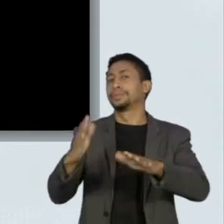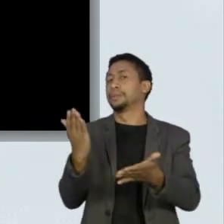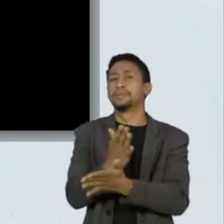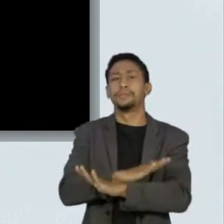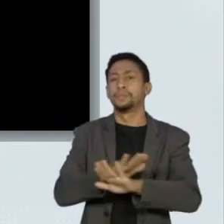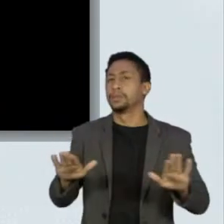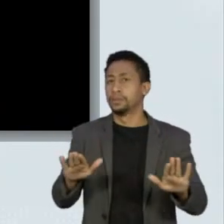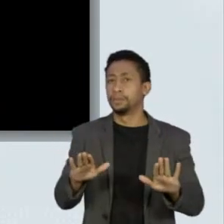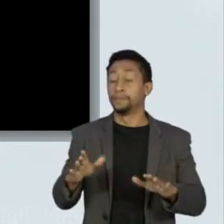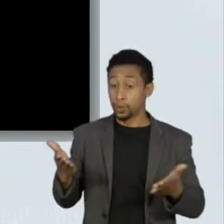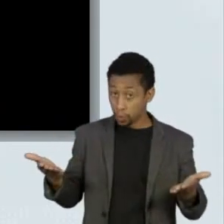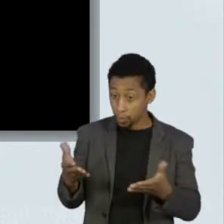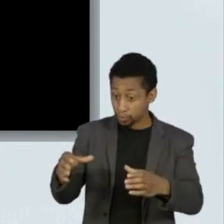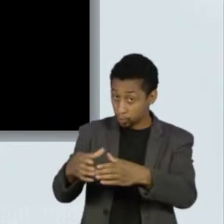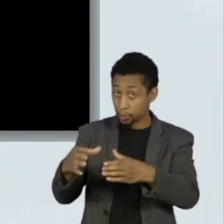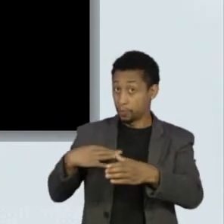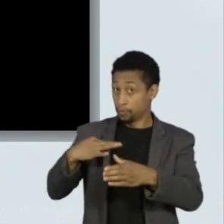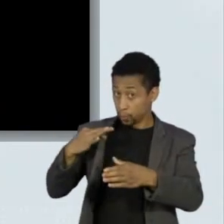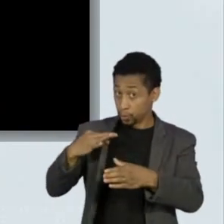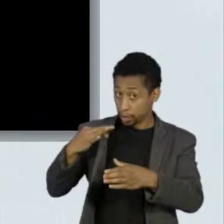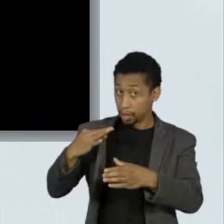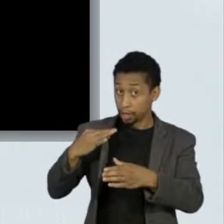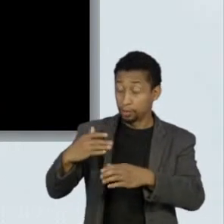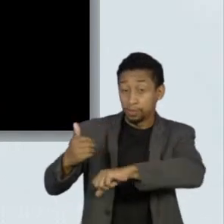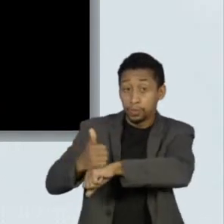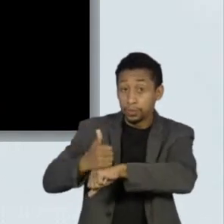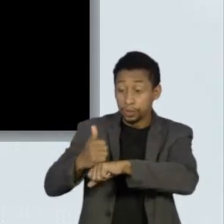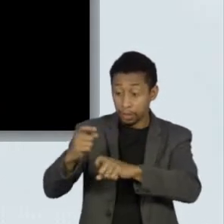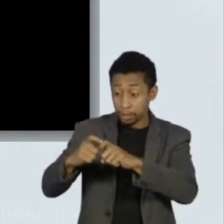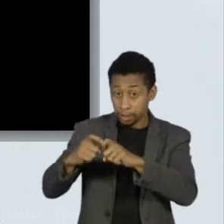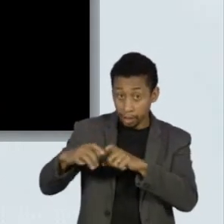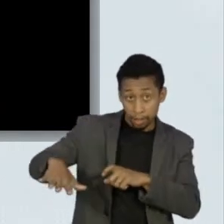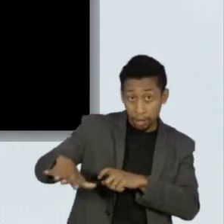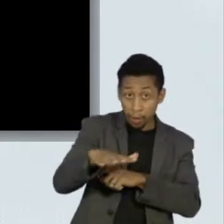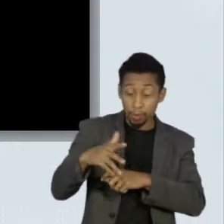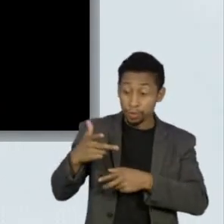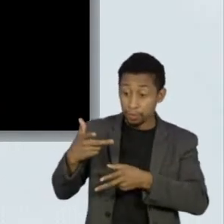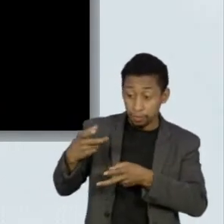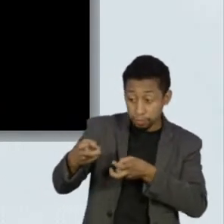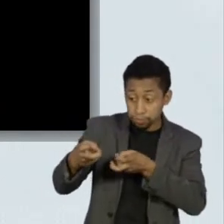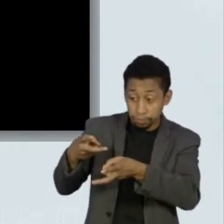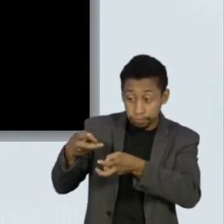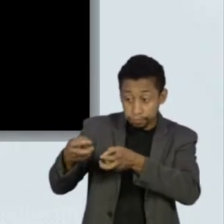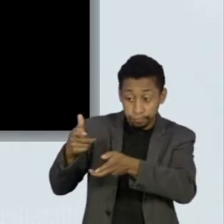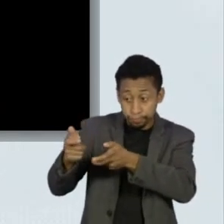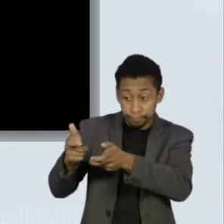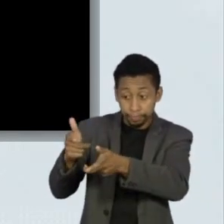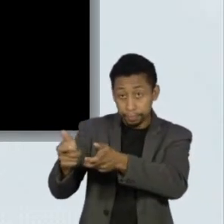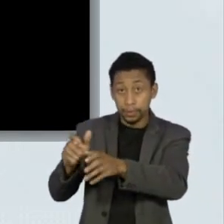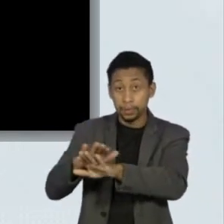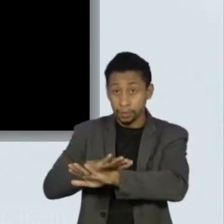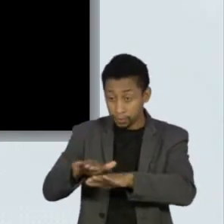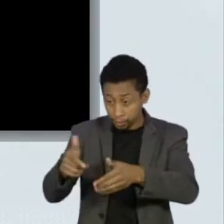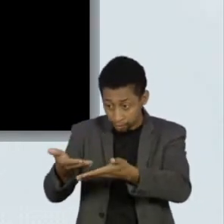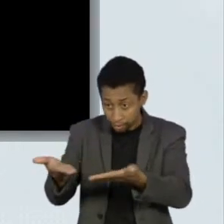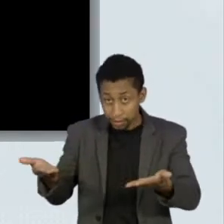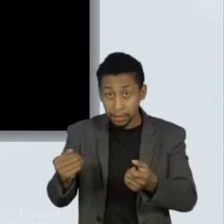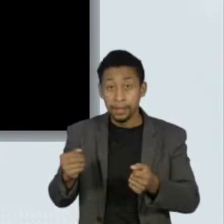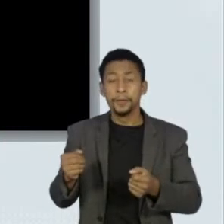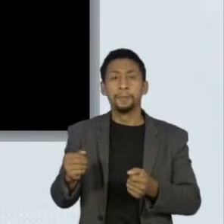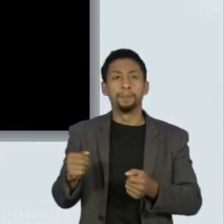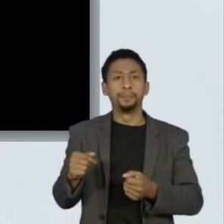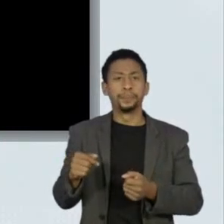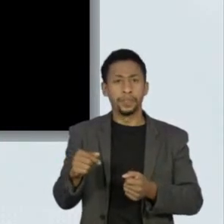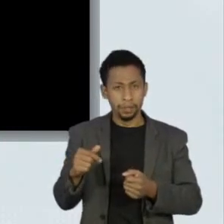participantes, eu falo hoje, nós entraremos com uma solicitação para que vocês também, uma